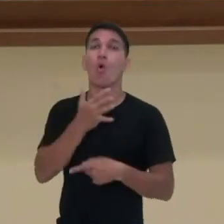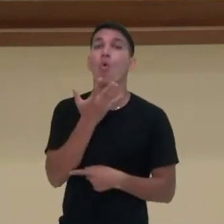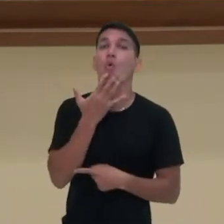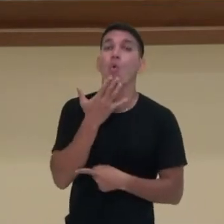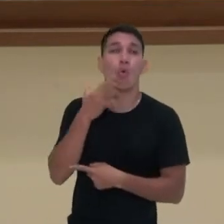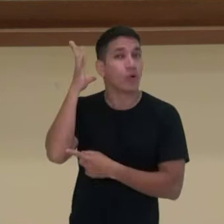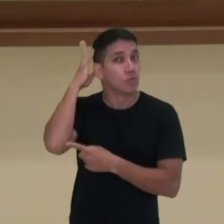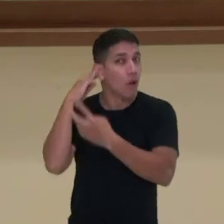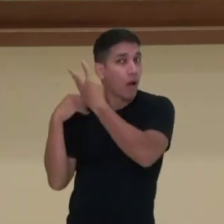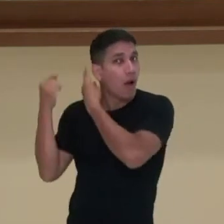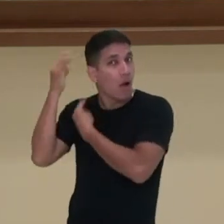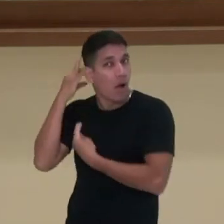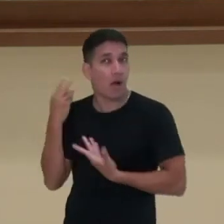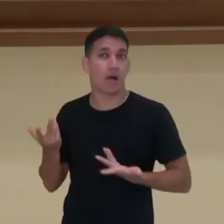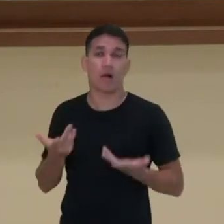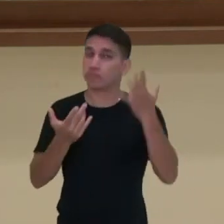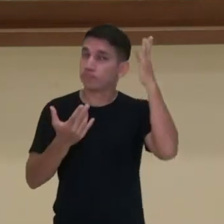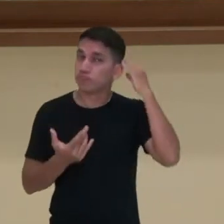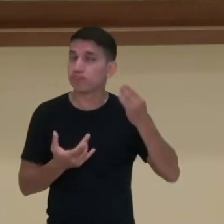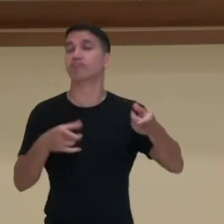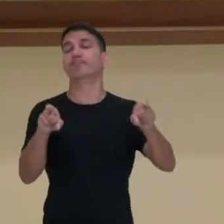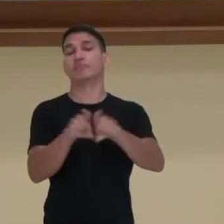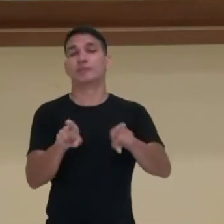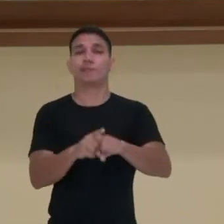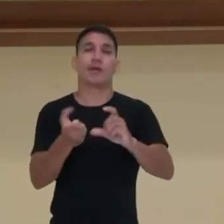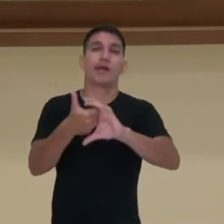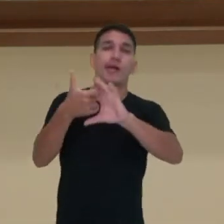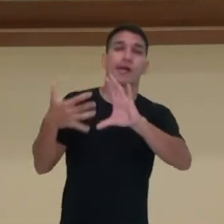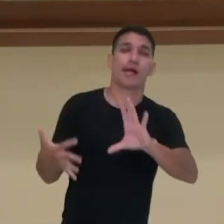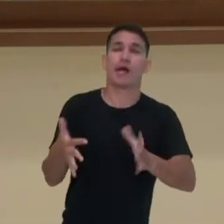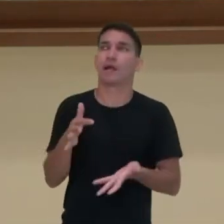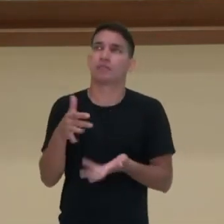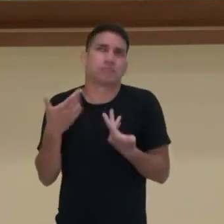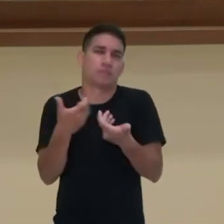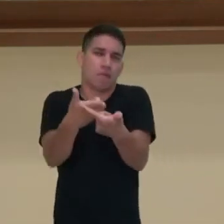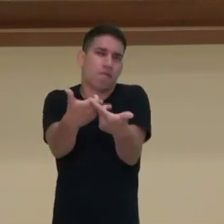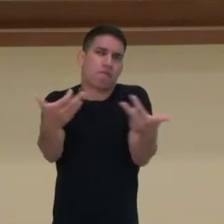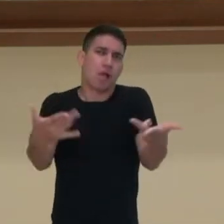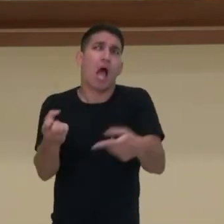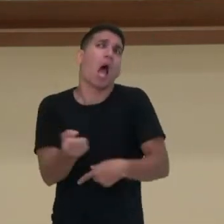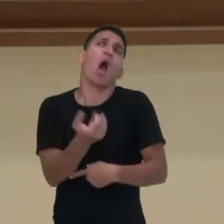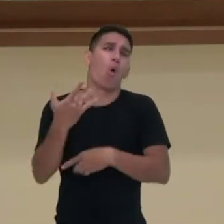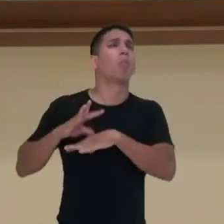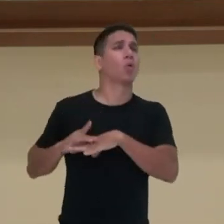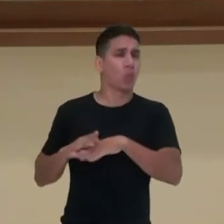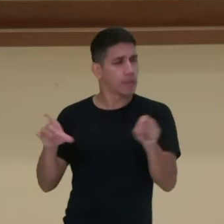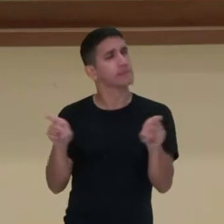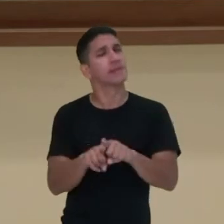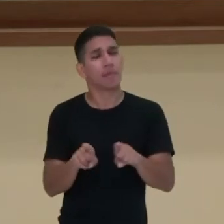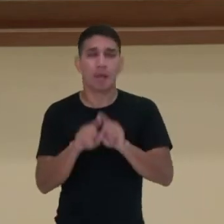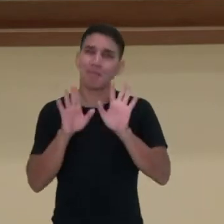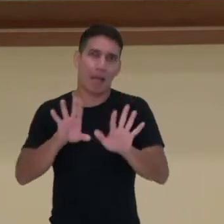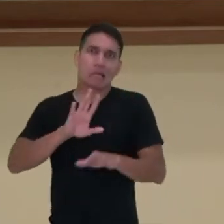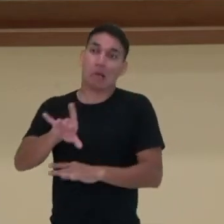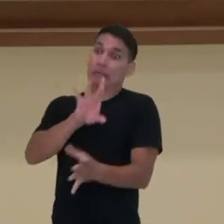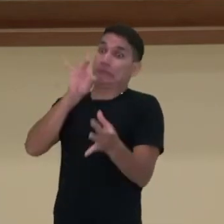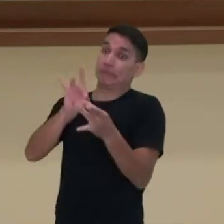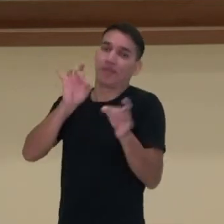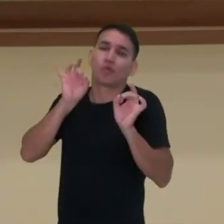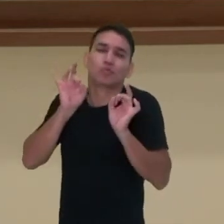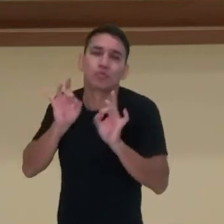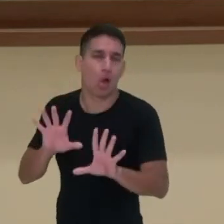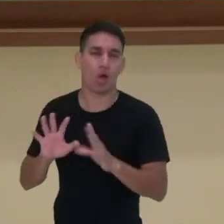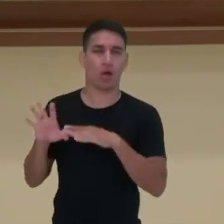cabelo, características. Aí sim, sobre alguma doença, tá? Mas não necessariamente a